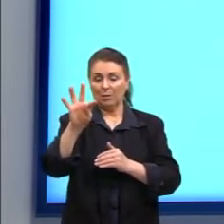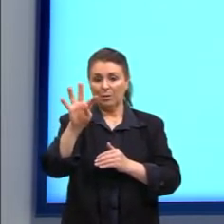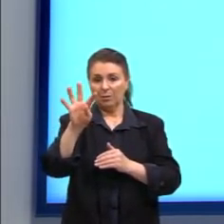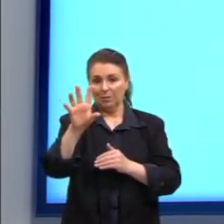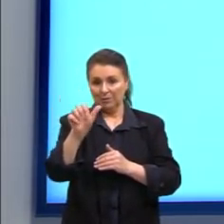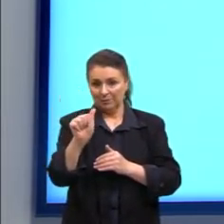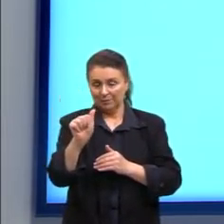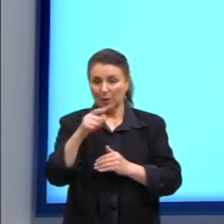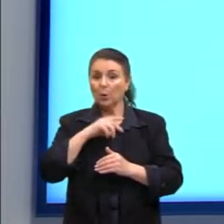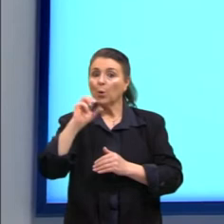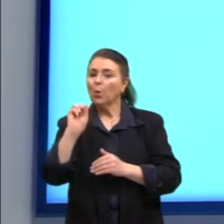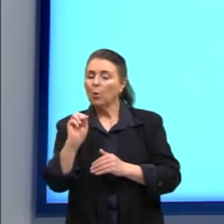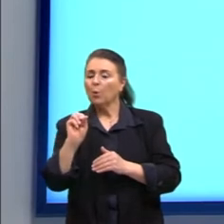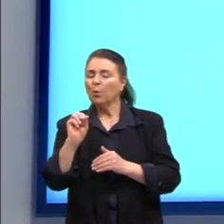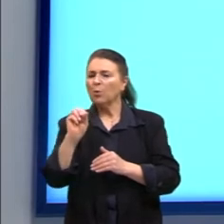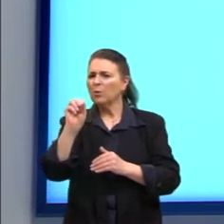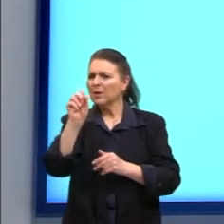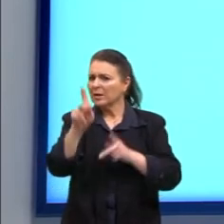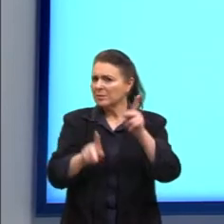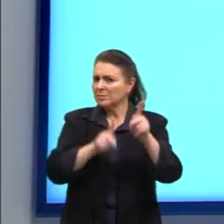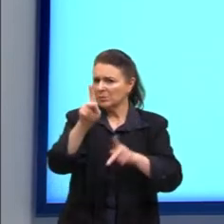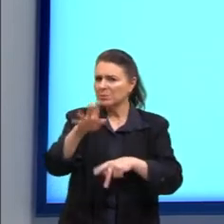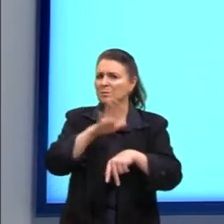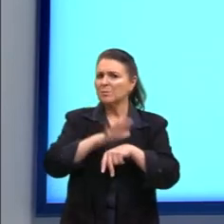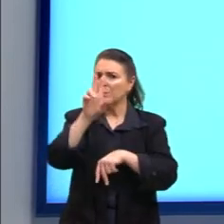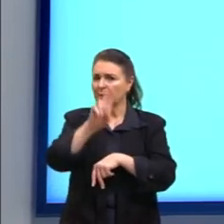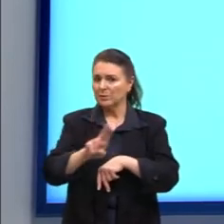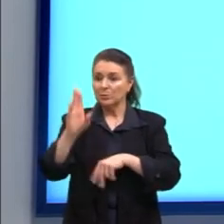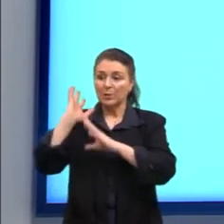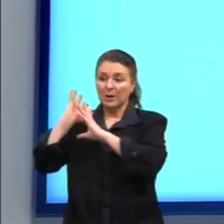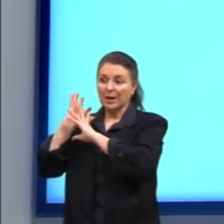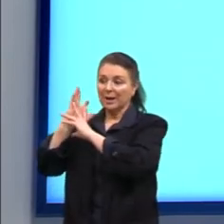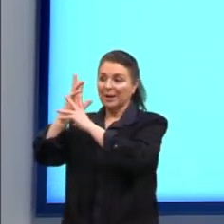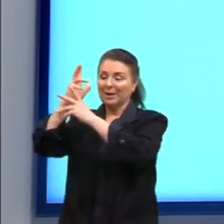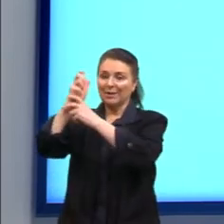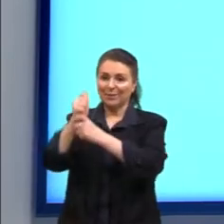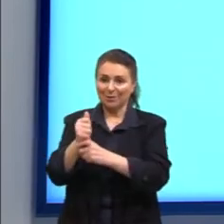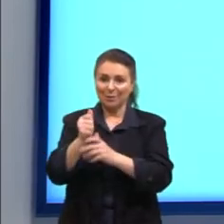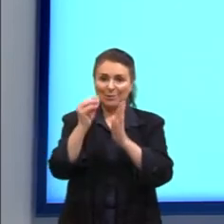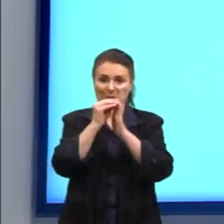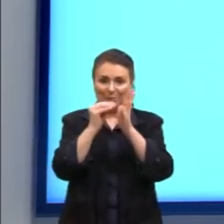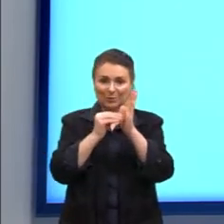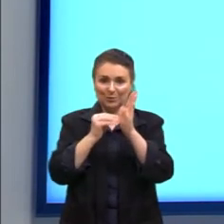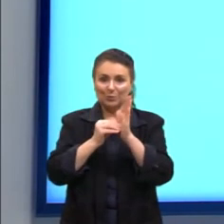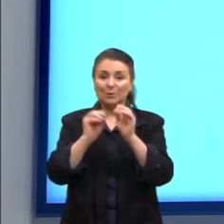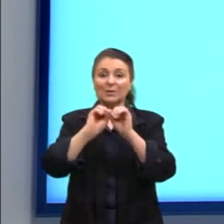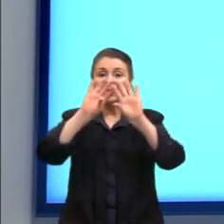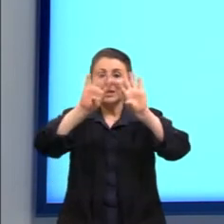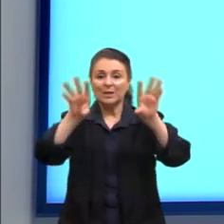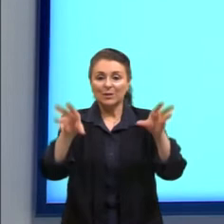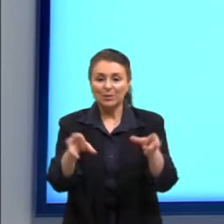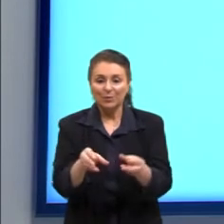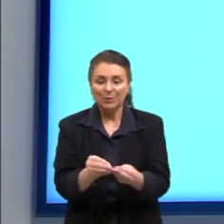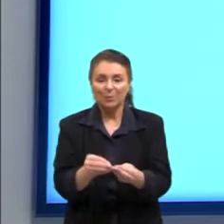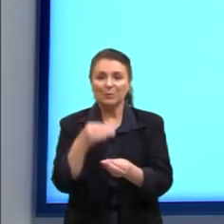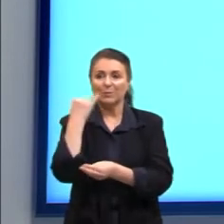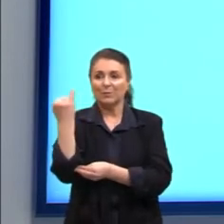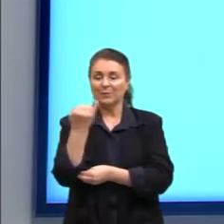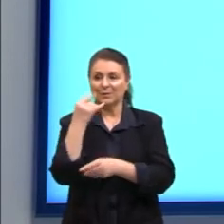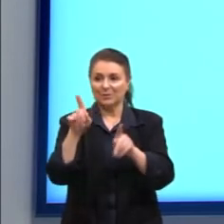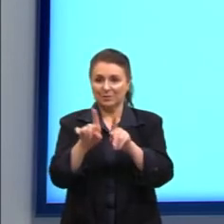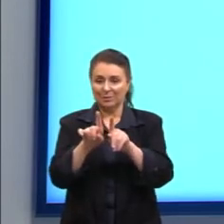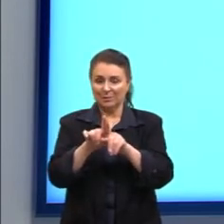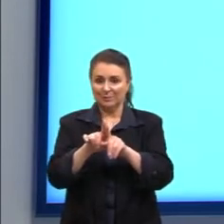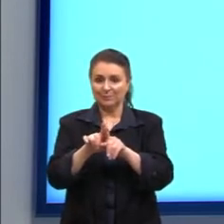tá? Então, retomar esses conteúdos, fazer aí os resumos de vocês é importante também. E daí